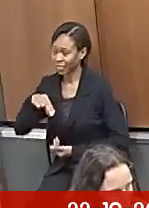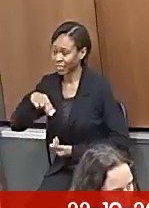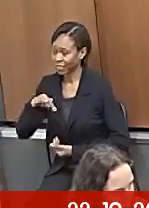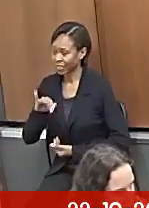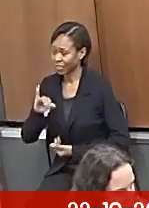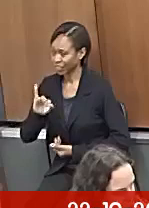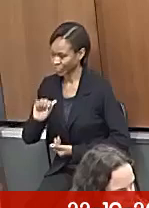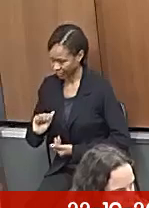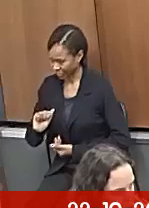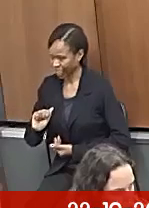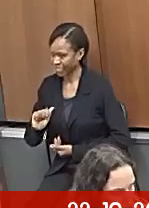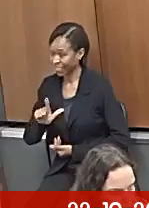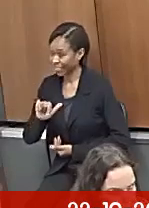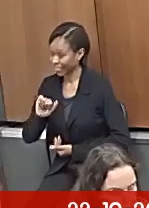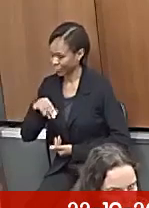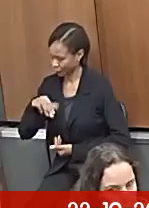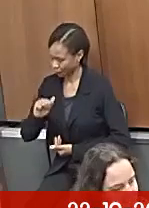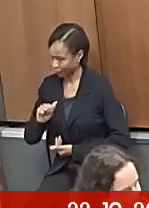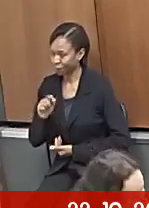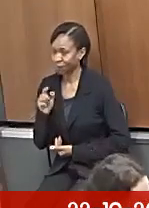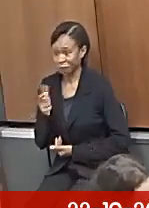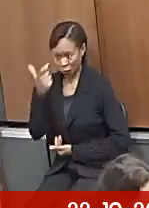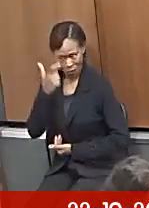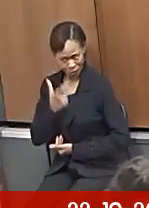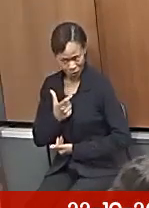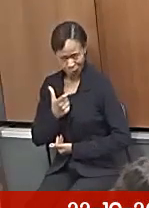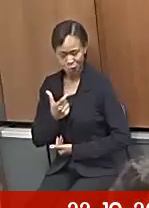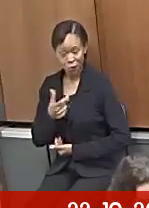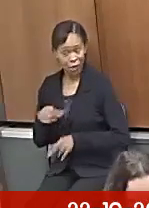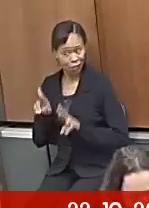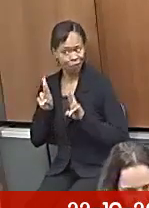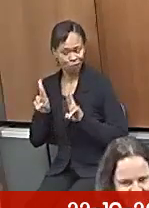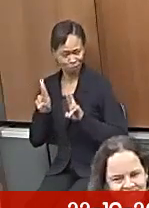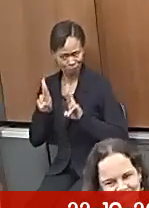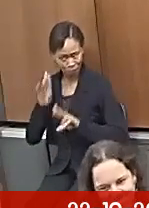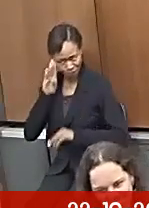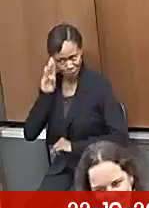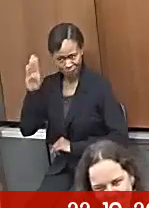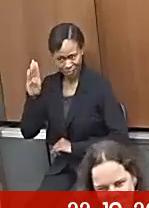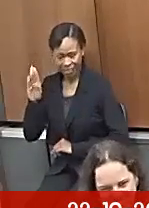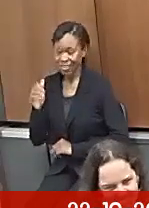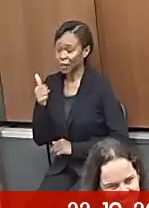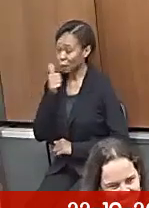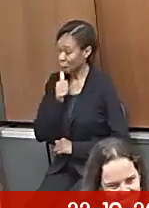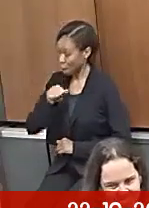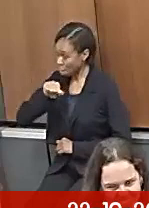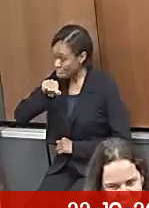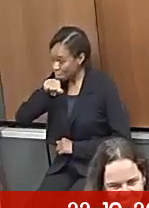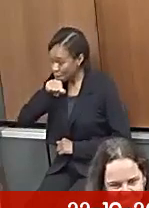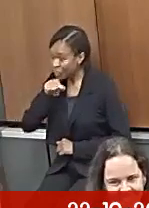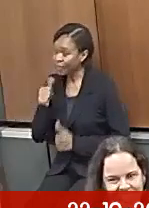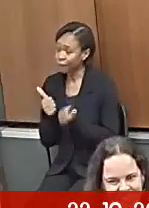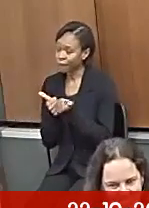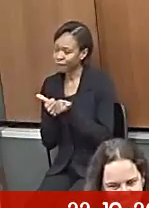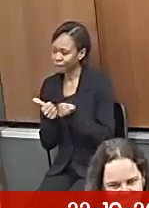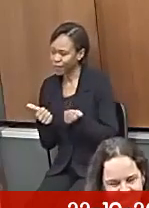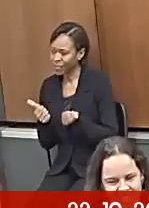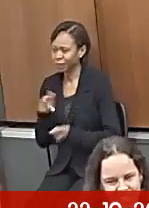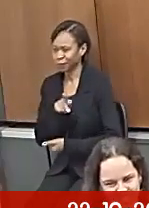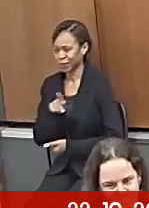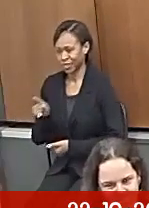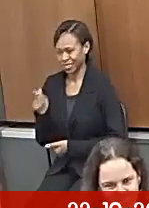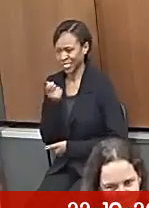Cíntia de Lima. Essa é a minha função mor. Ok. E, além de mãe, é vice-presidente da associação,